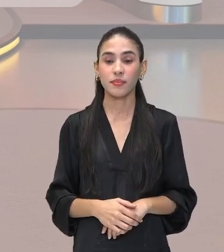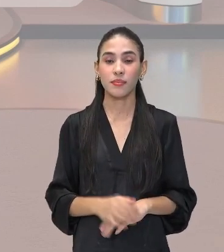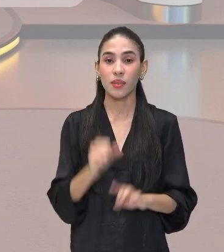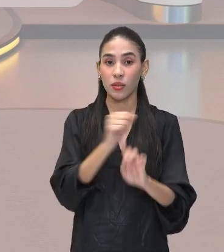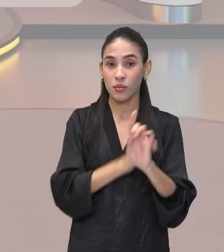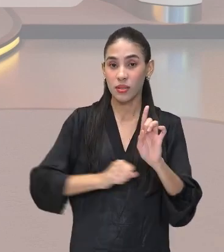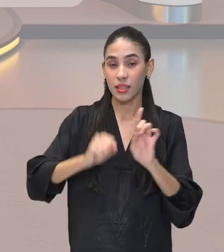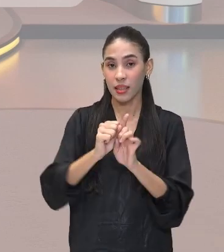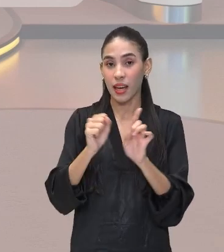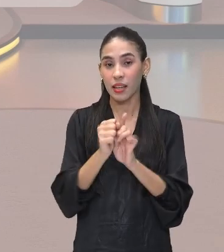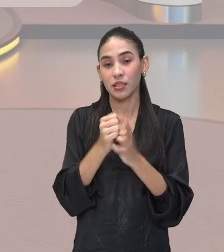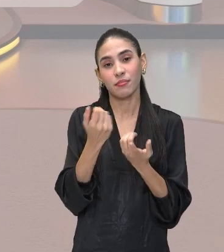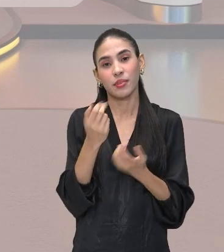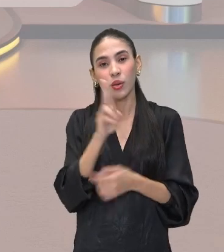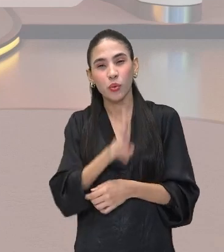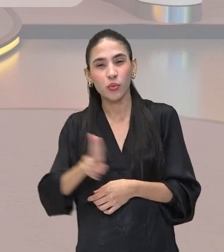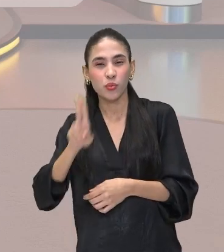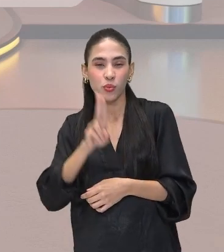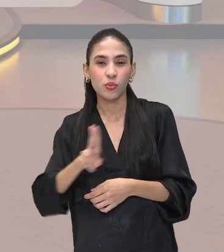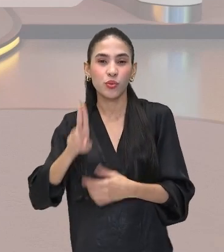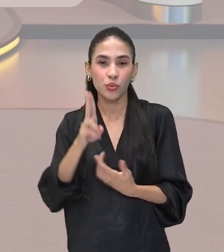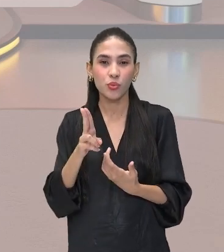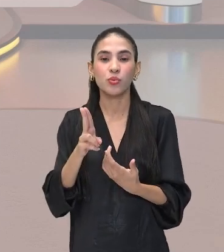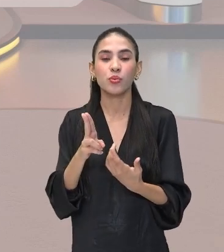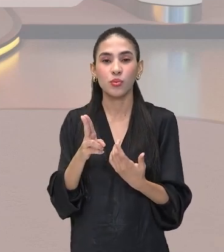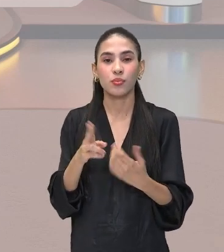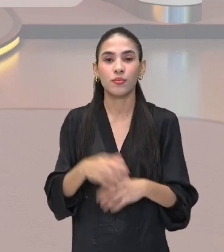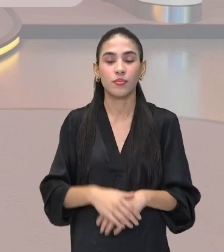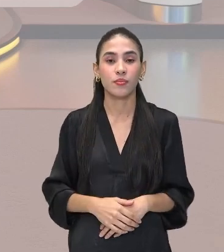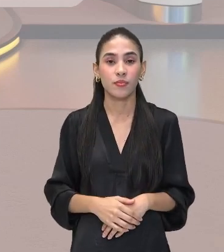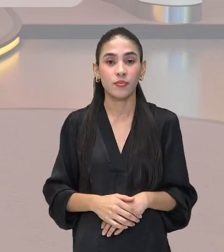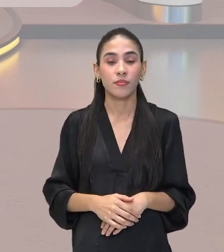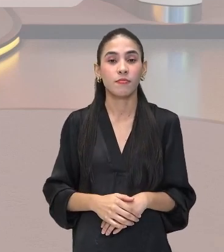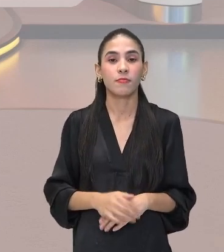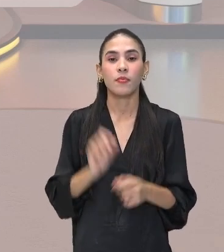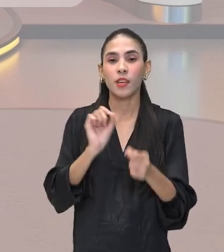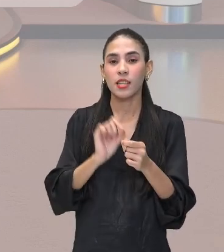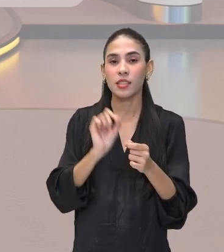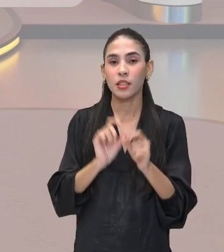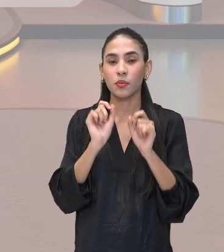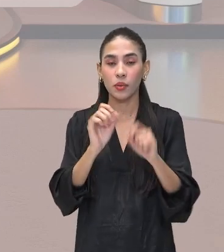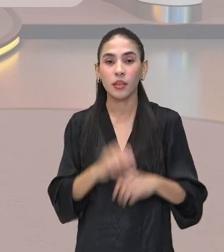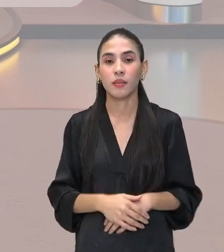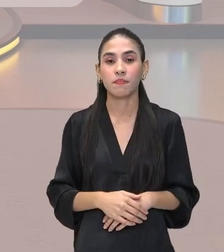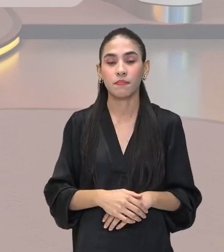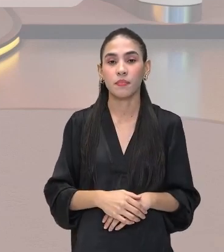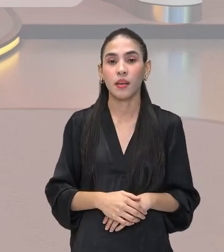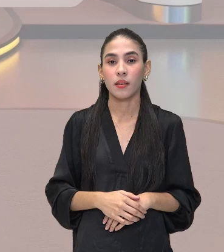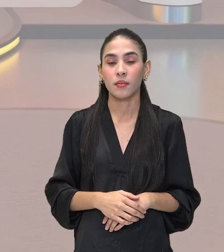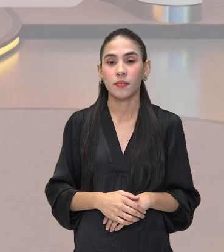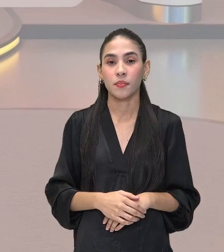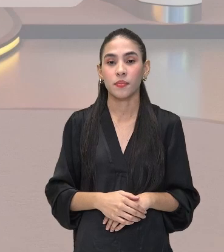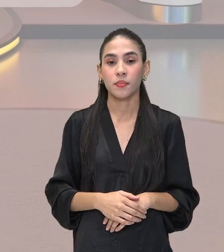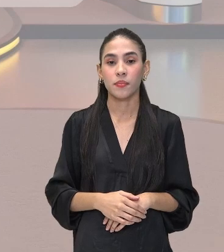de consumo, né, que vem fazendo com que essa exploração dos recursos